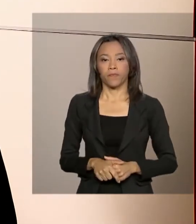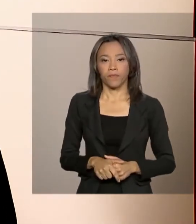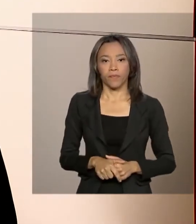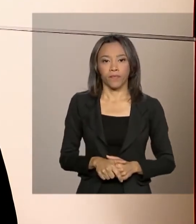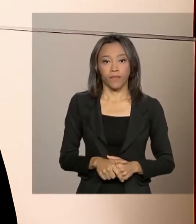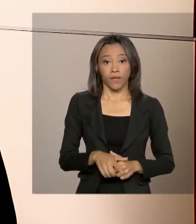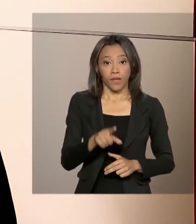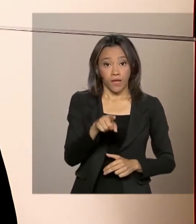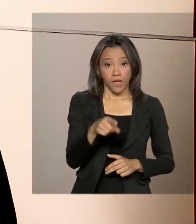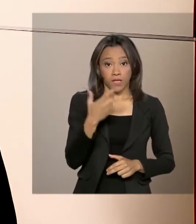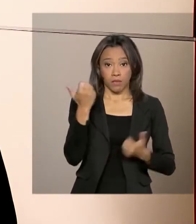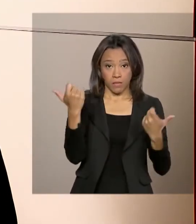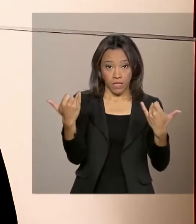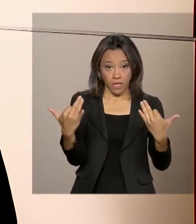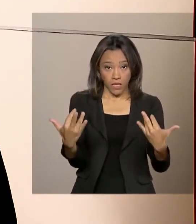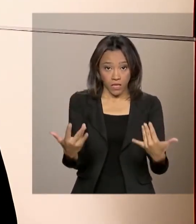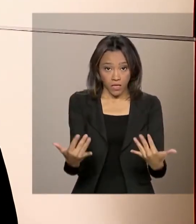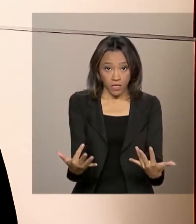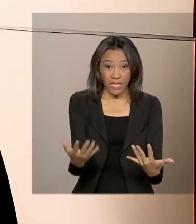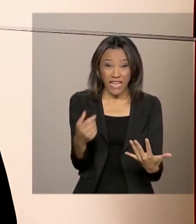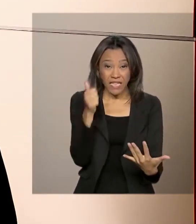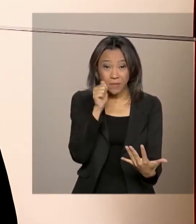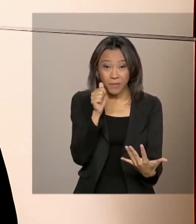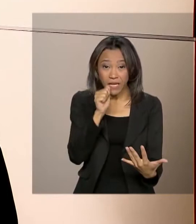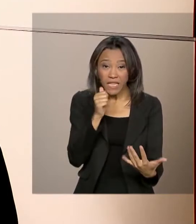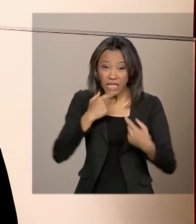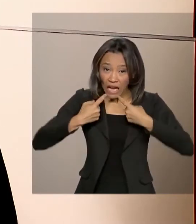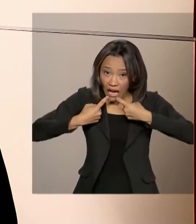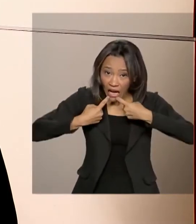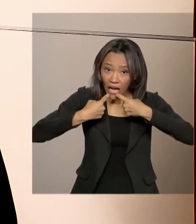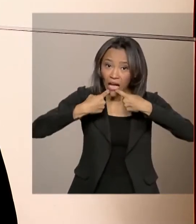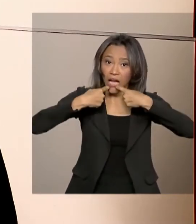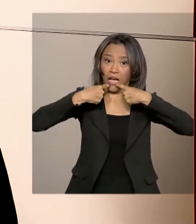é que ela a boca